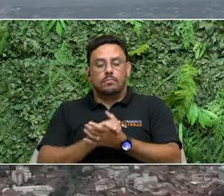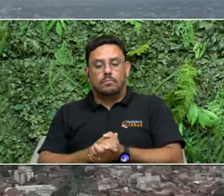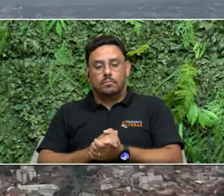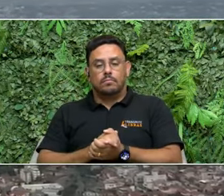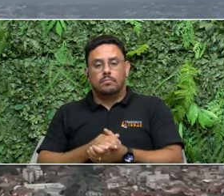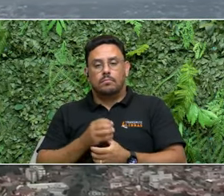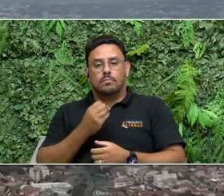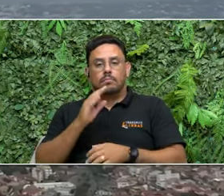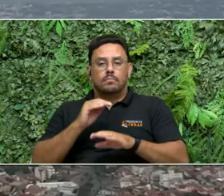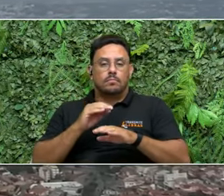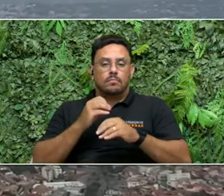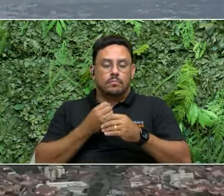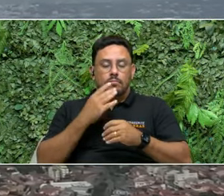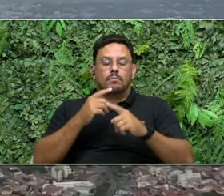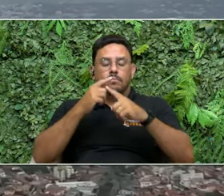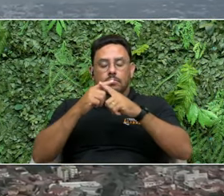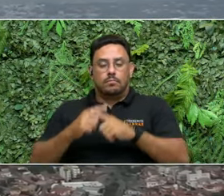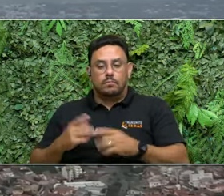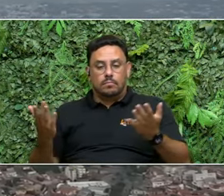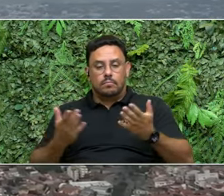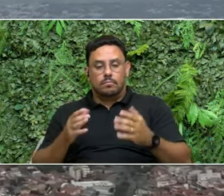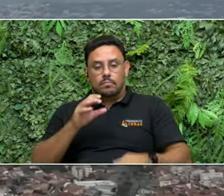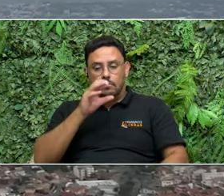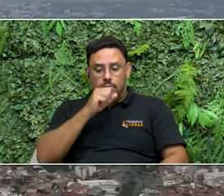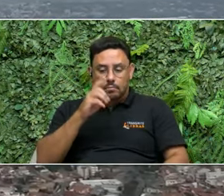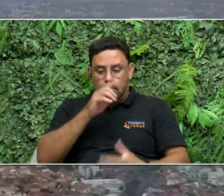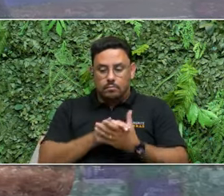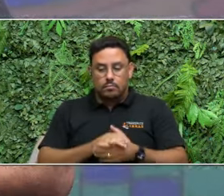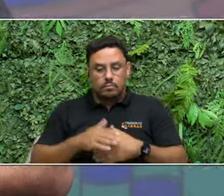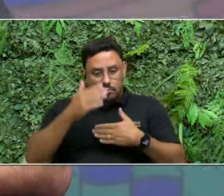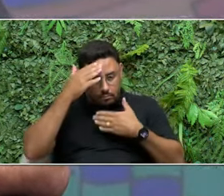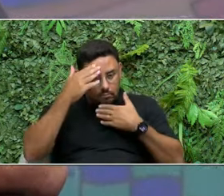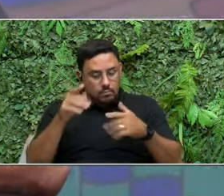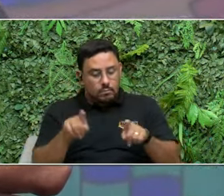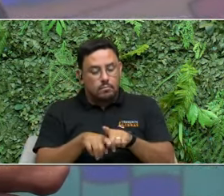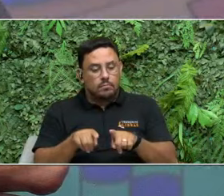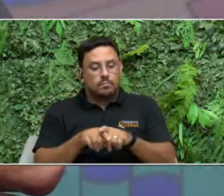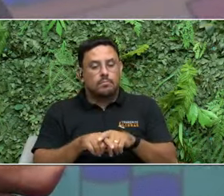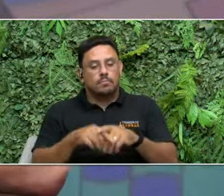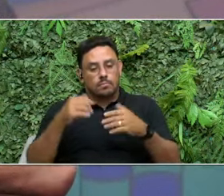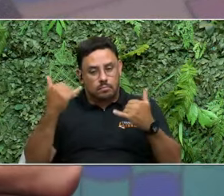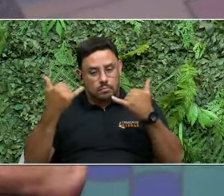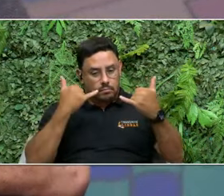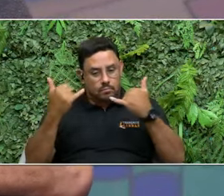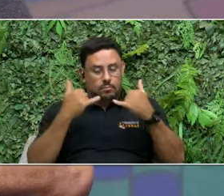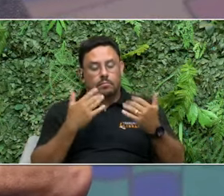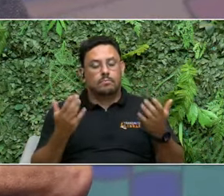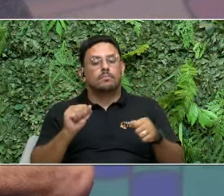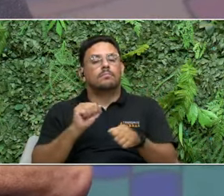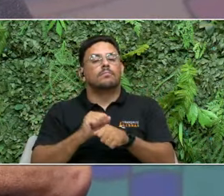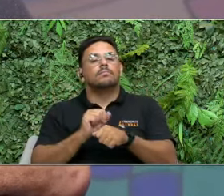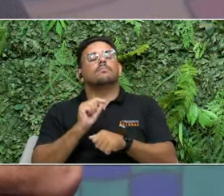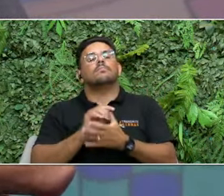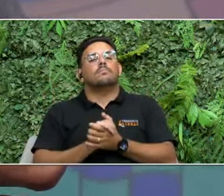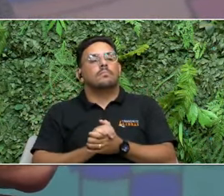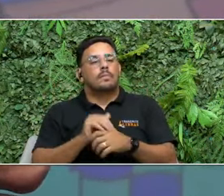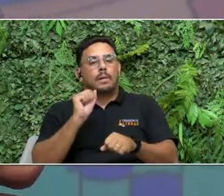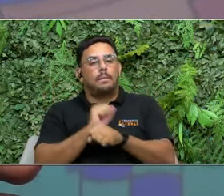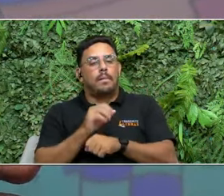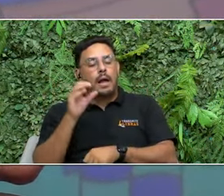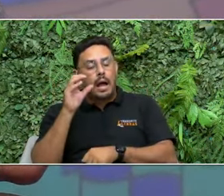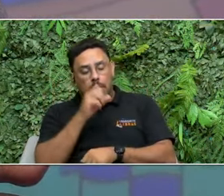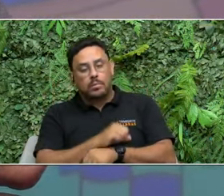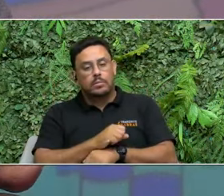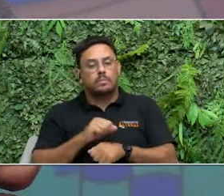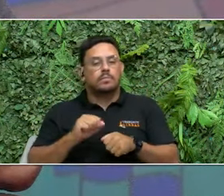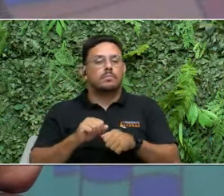98 bom excelente final de semana legal para você também Obrigado pelas informações rapaziada a gente vai fazer uma breve pausa